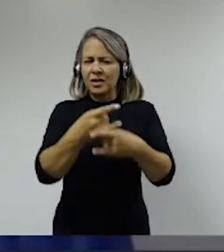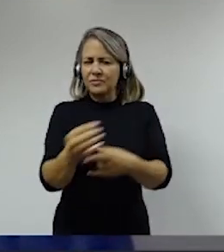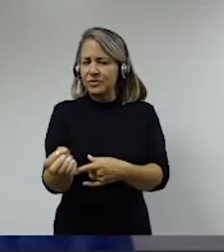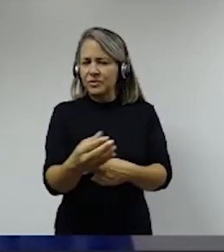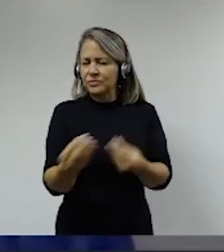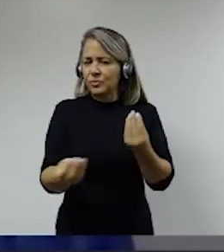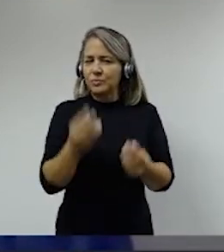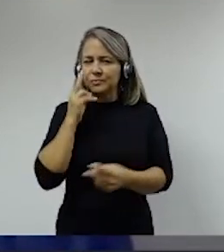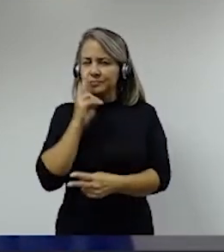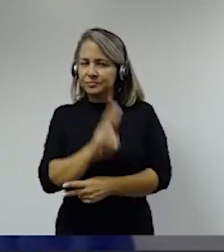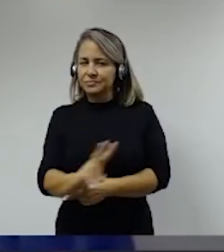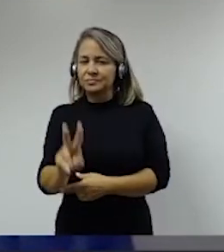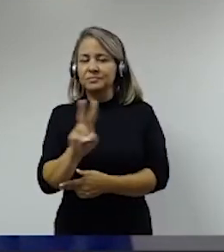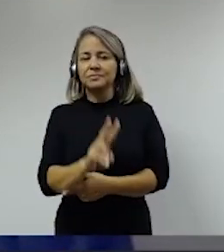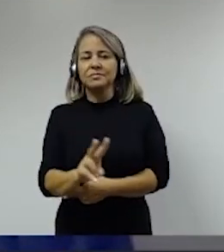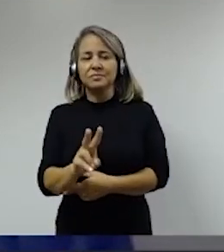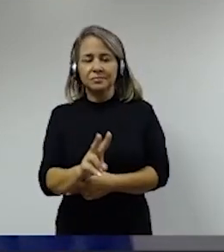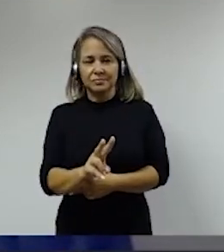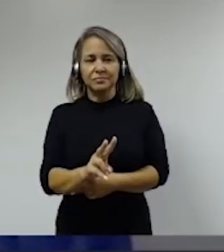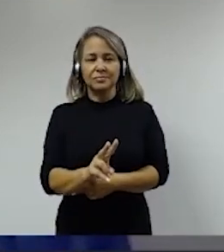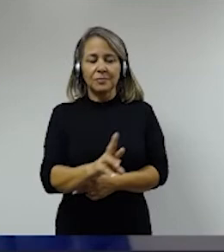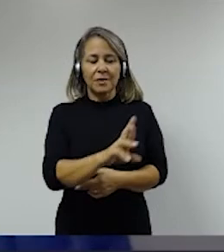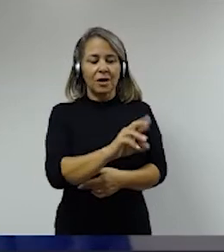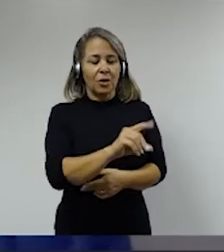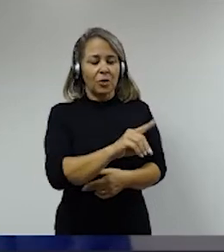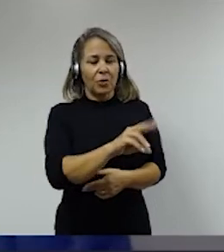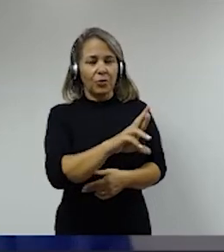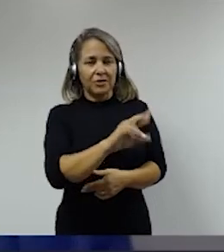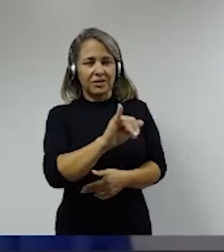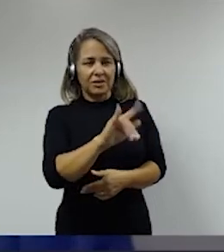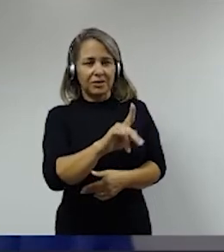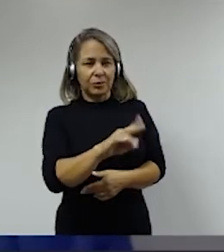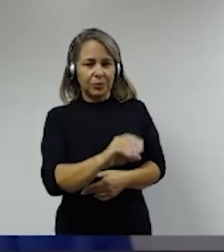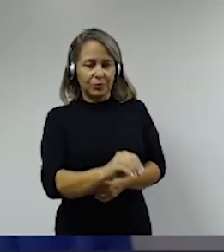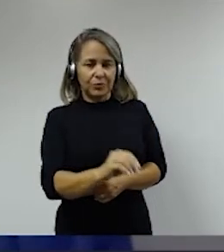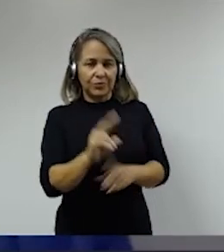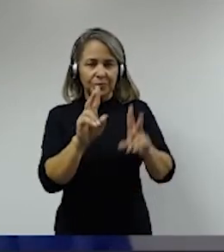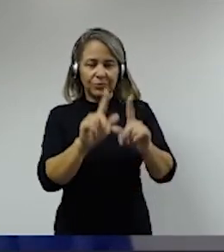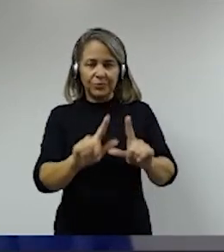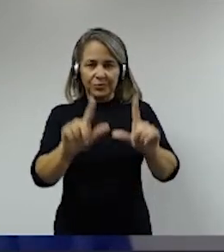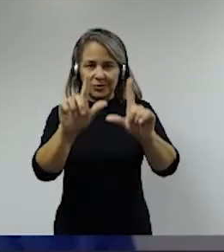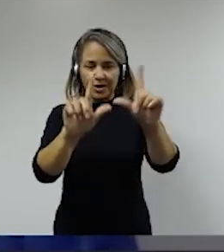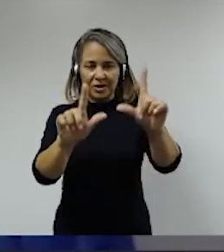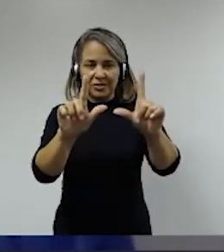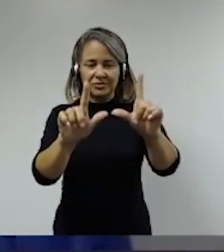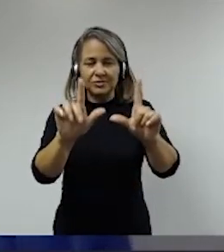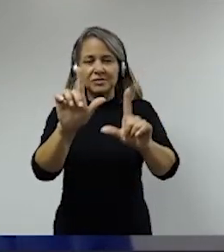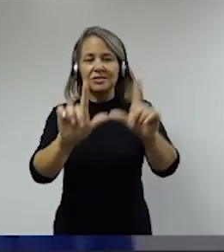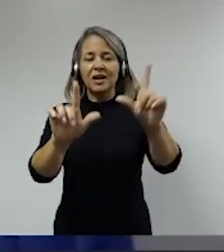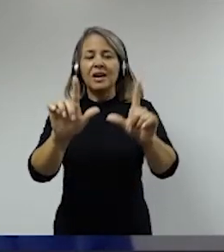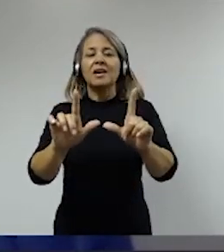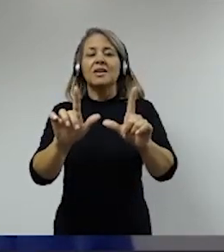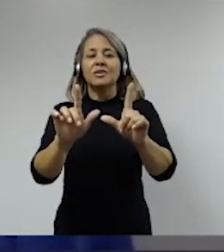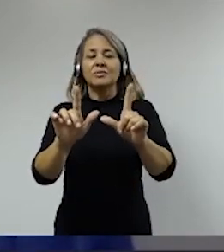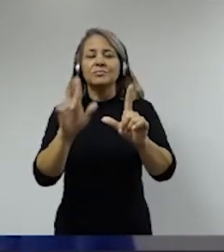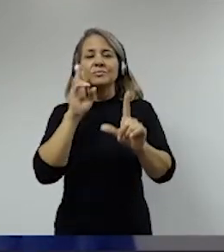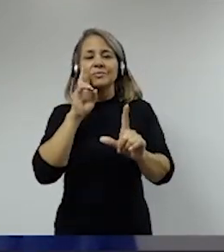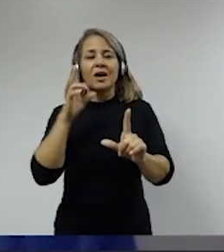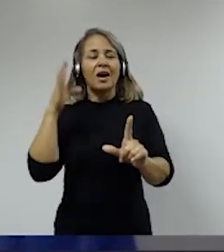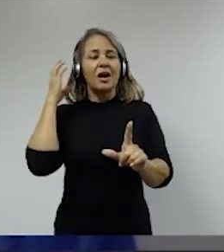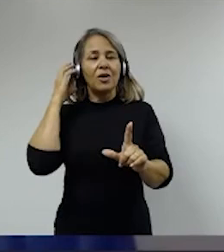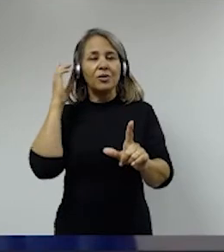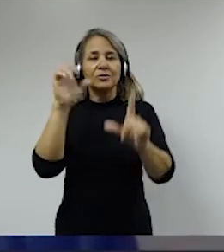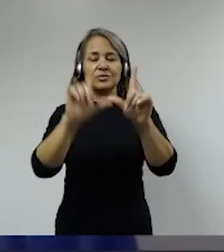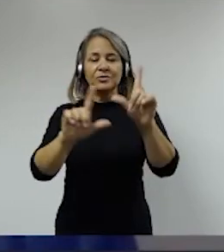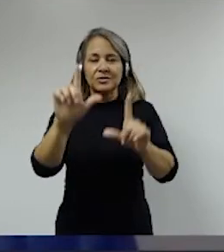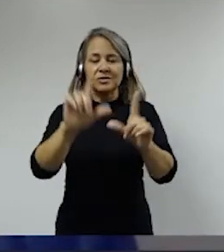veem para o Rodrigo na área do audiovisual e Sidney na área do direito autoral, música, né? Como é que